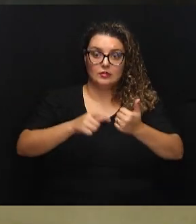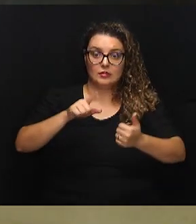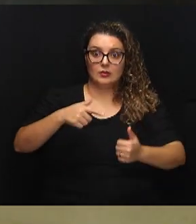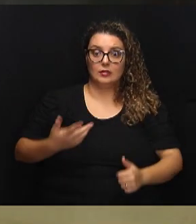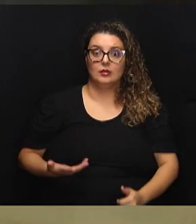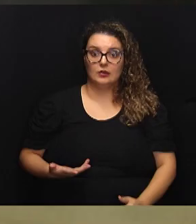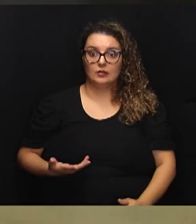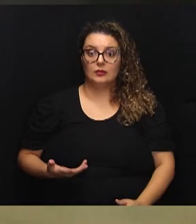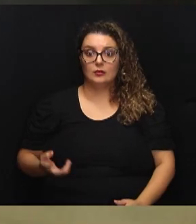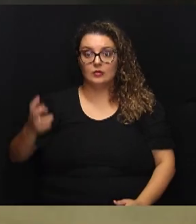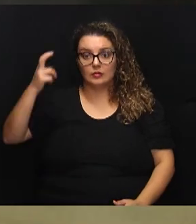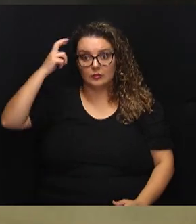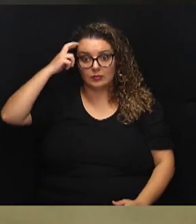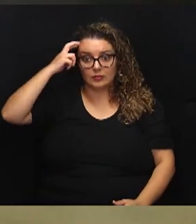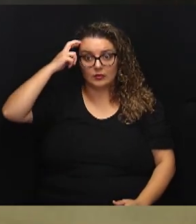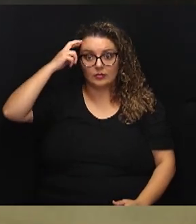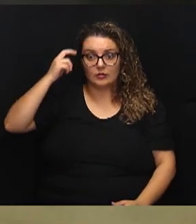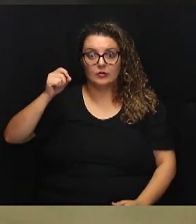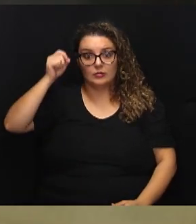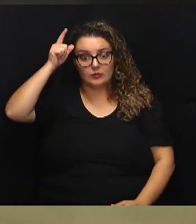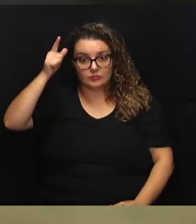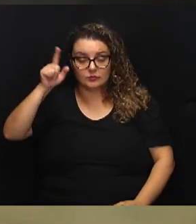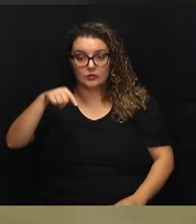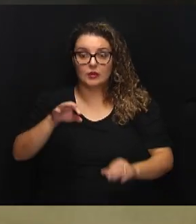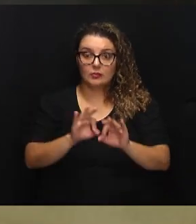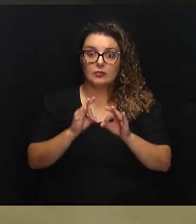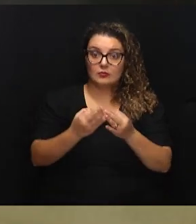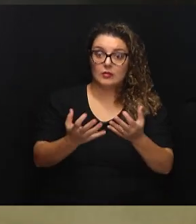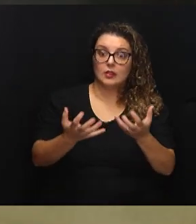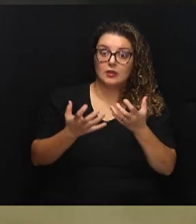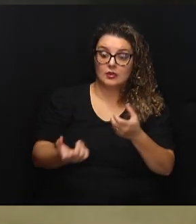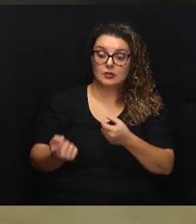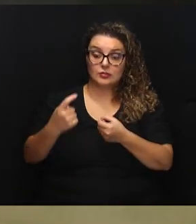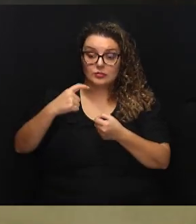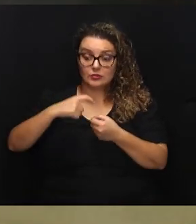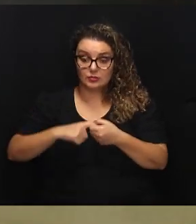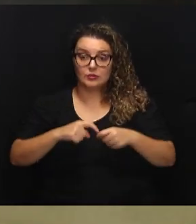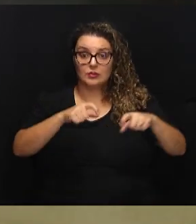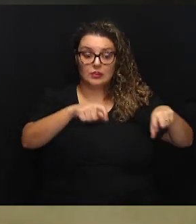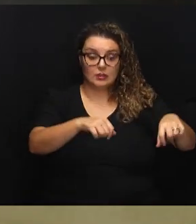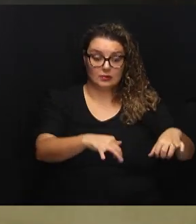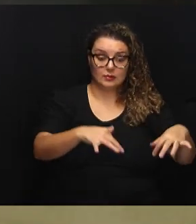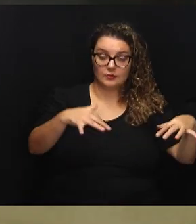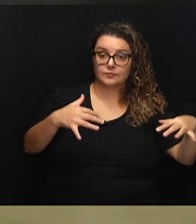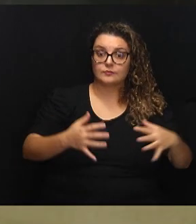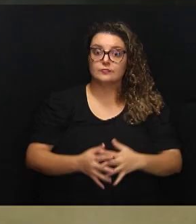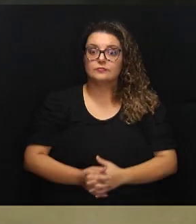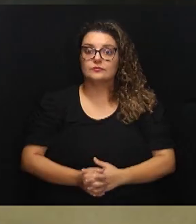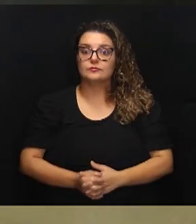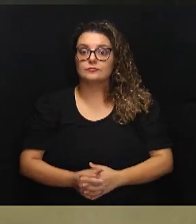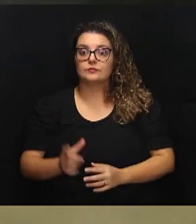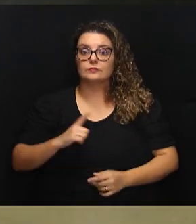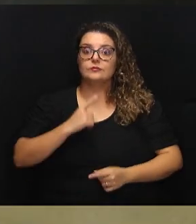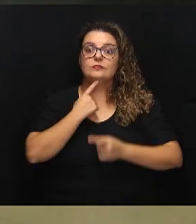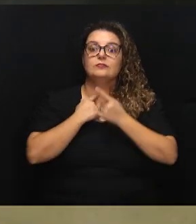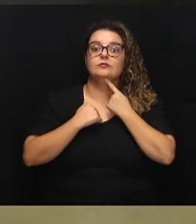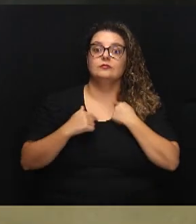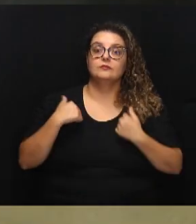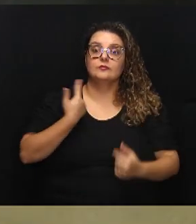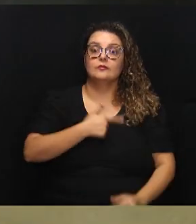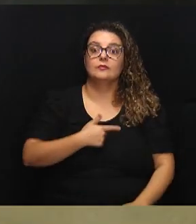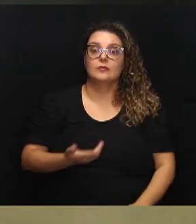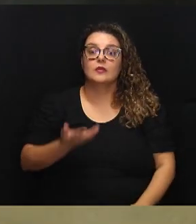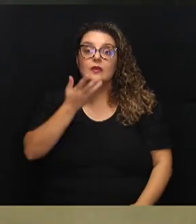é algo família, e a gente quer voltar aos estádios, e a gente também tem o desejo que as nossas